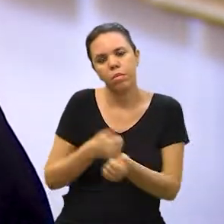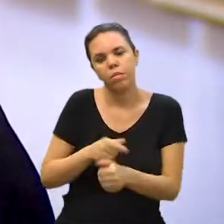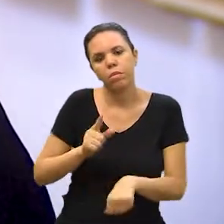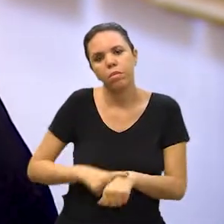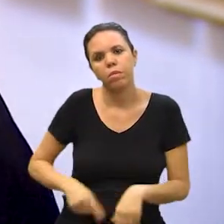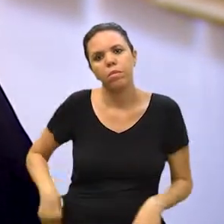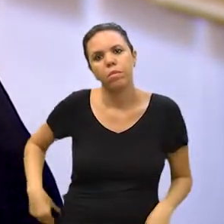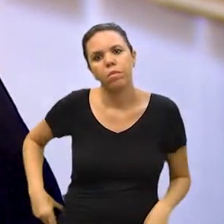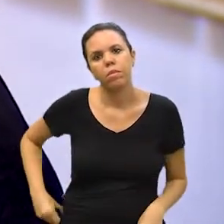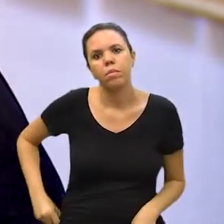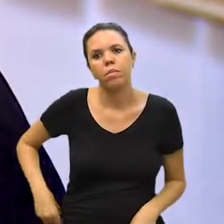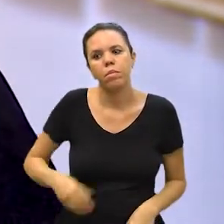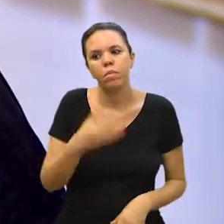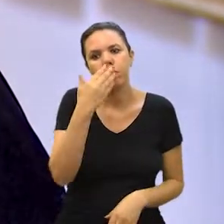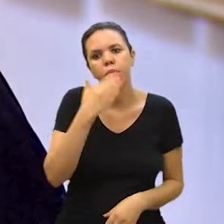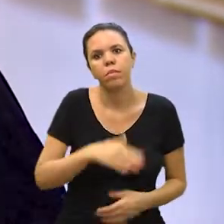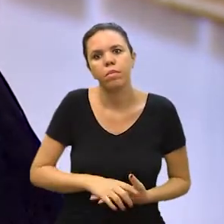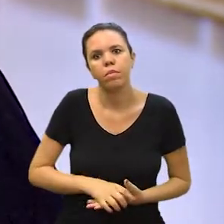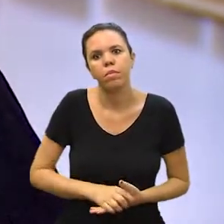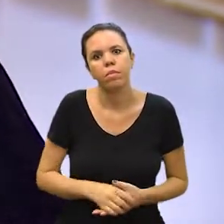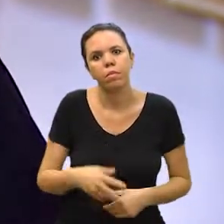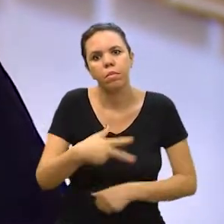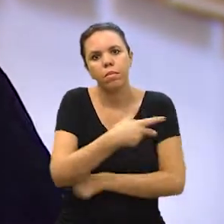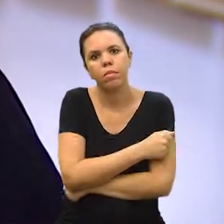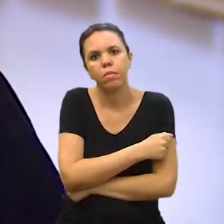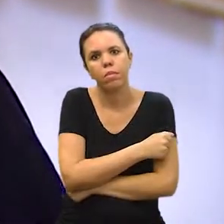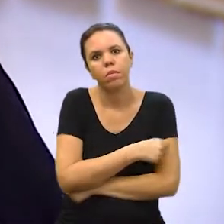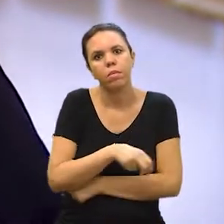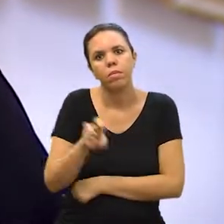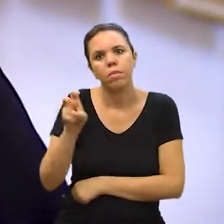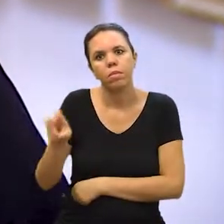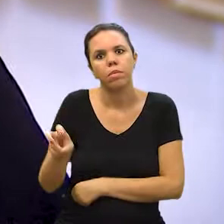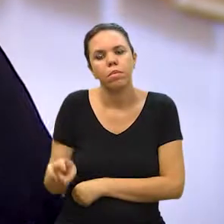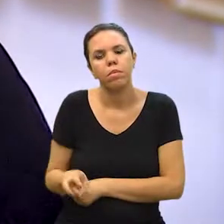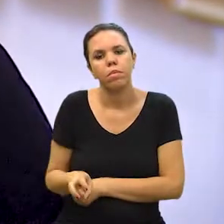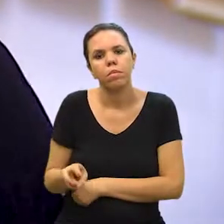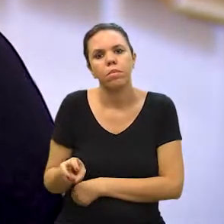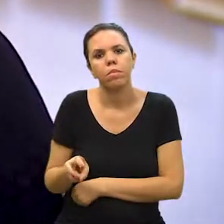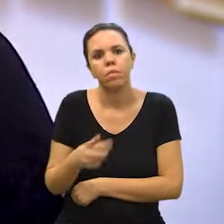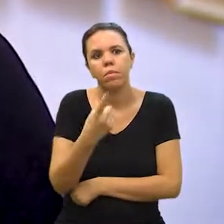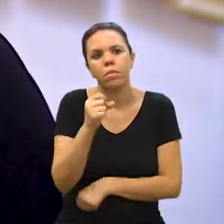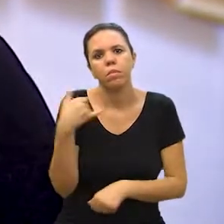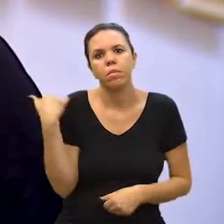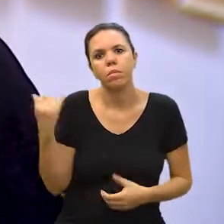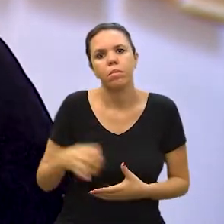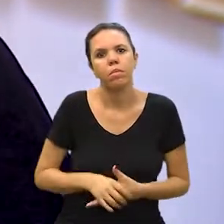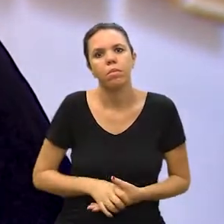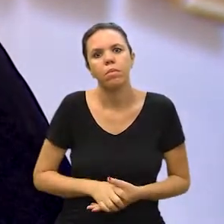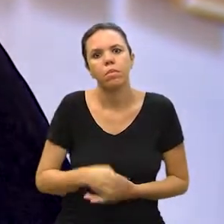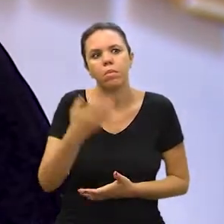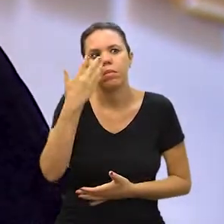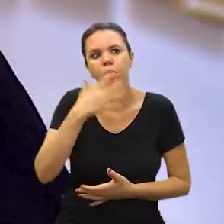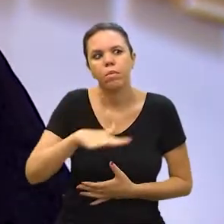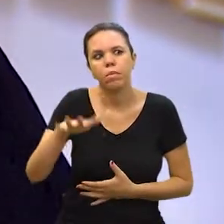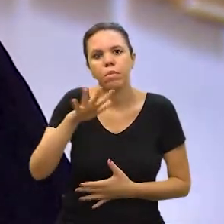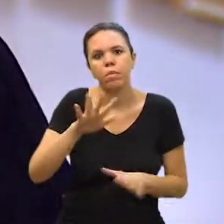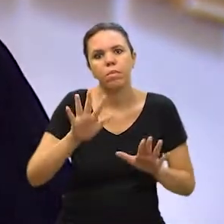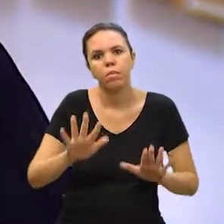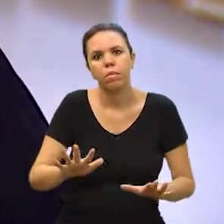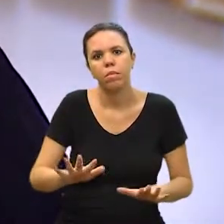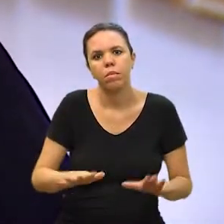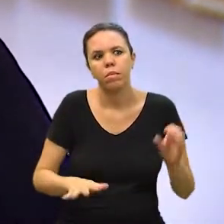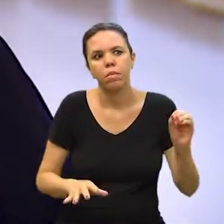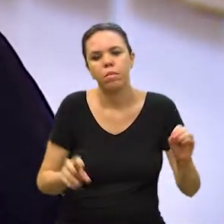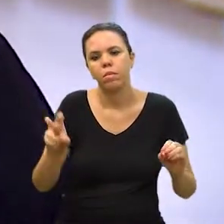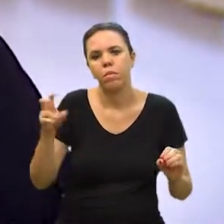começou Facebook tempo as crianças que vão poder vacinação de 5 até até os 18 anos nessas crianças